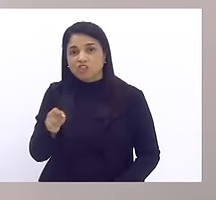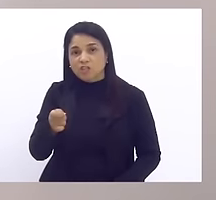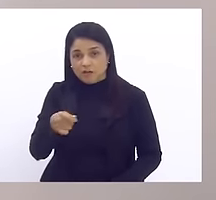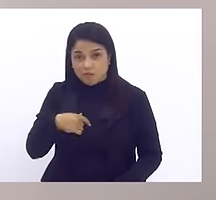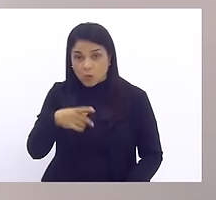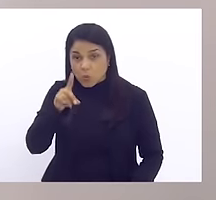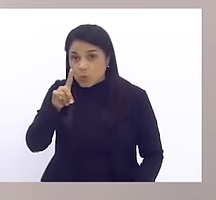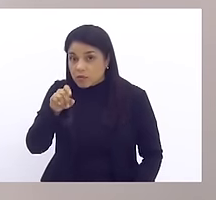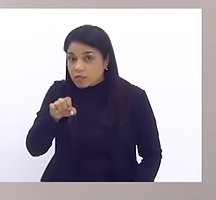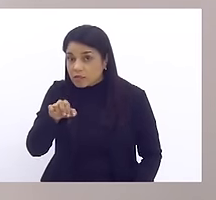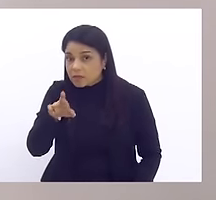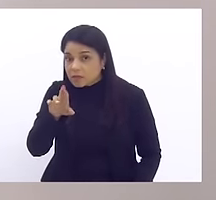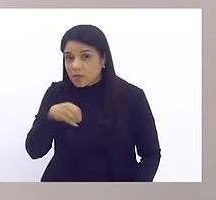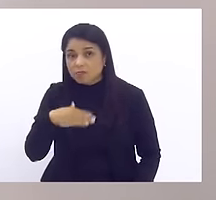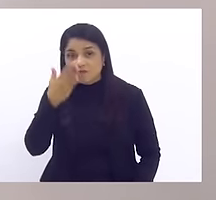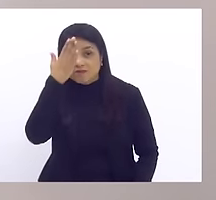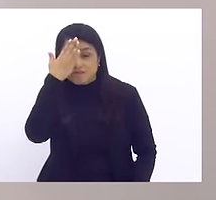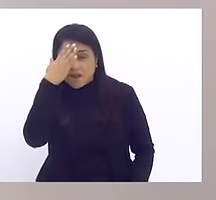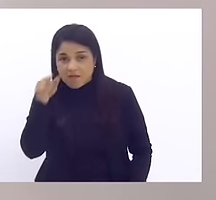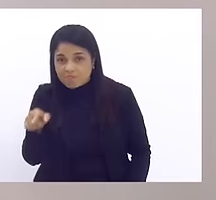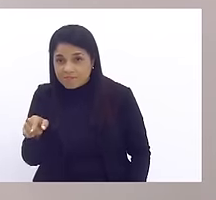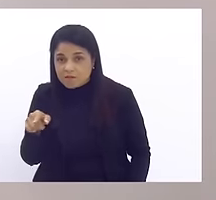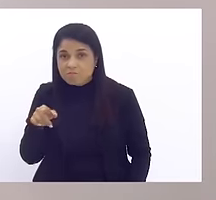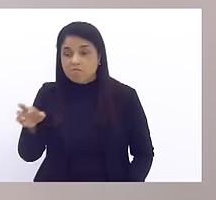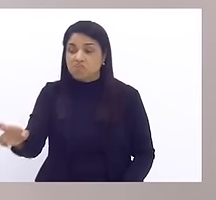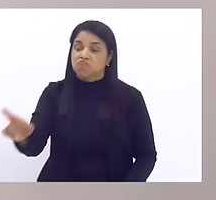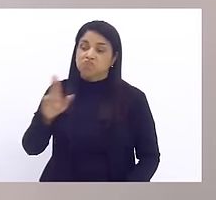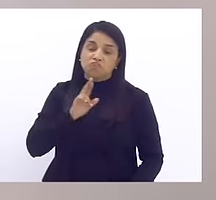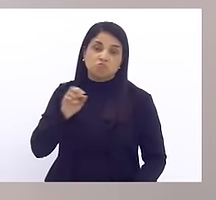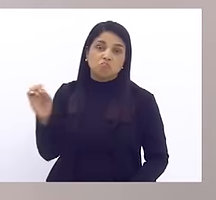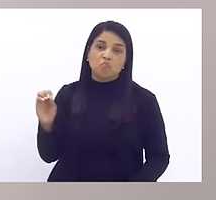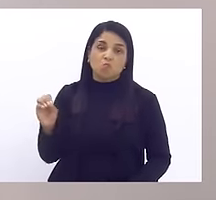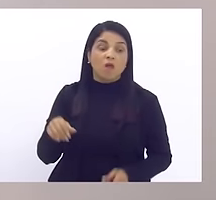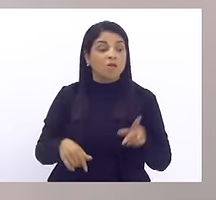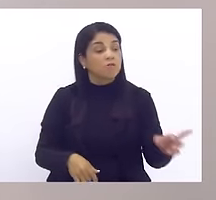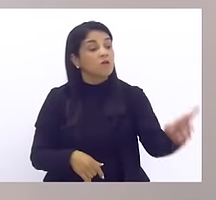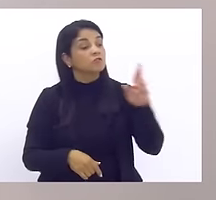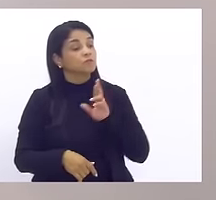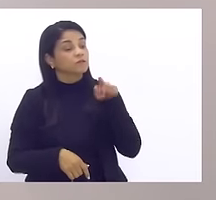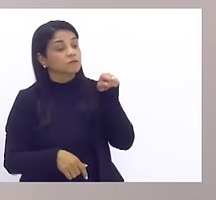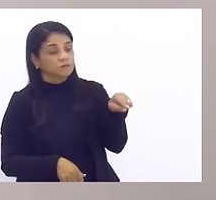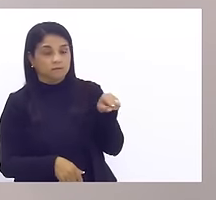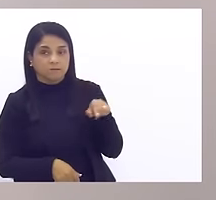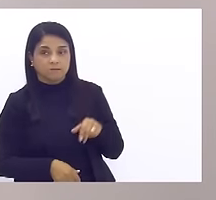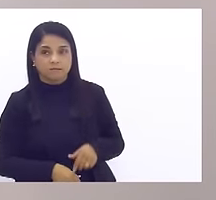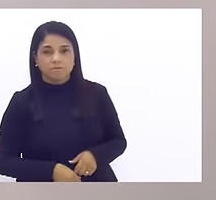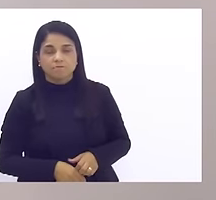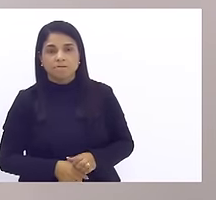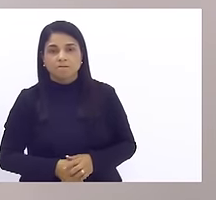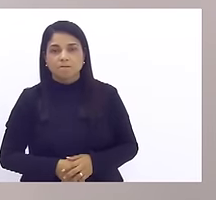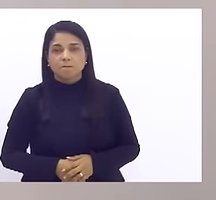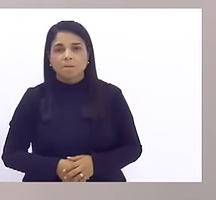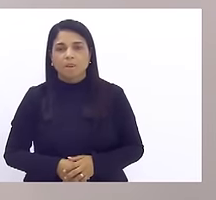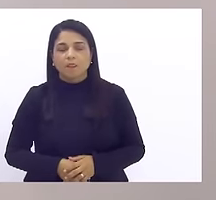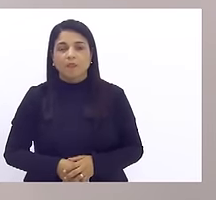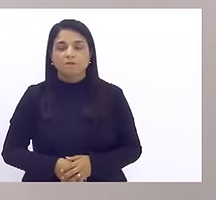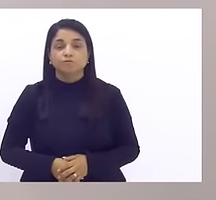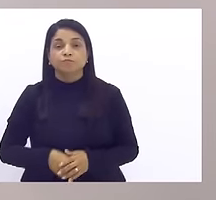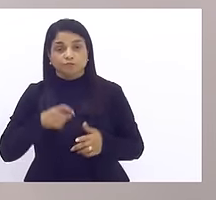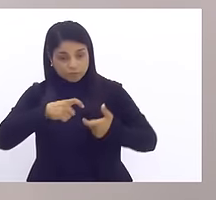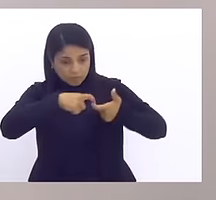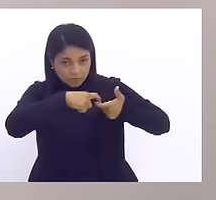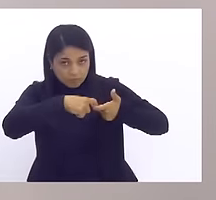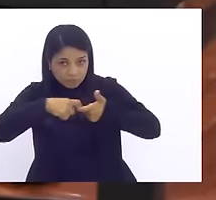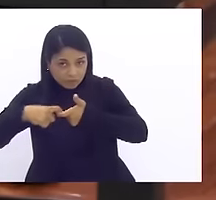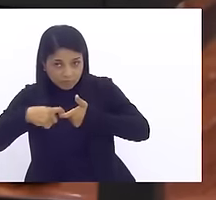disso é uma pergunta objetiva ela não respondeu e eu quero uma resposta sua em nome do dedo ok ele responde me responda quando é